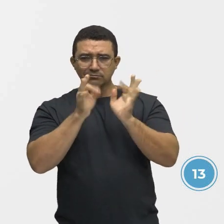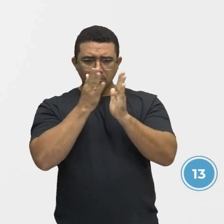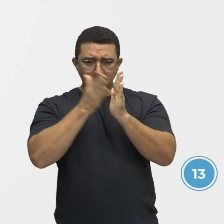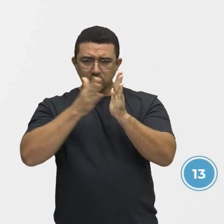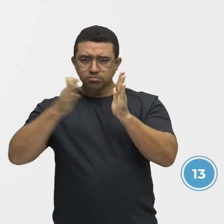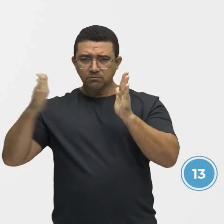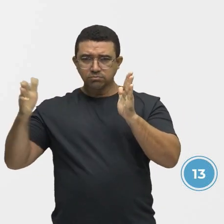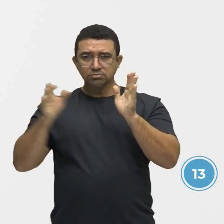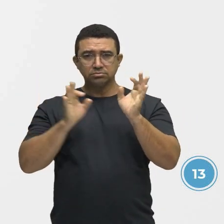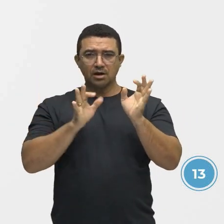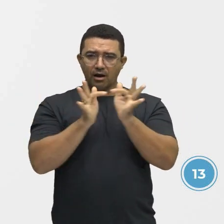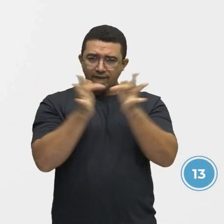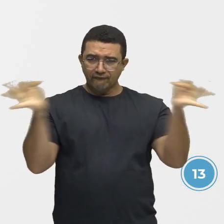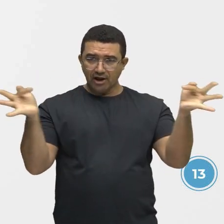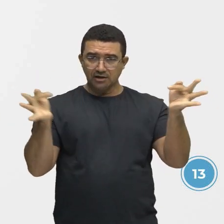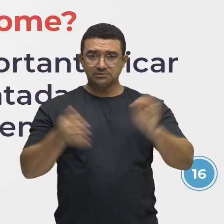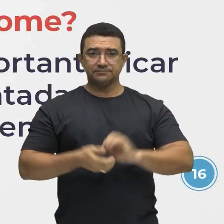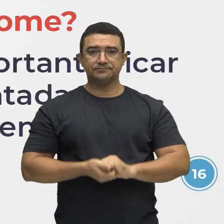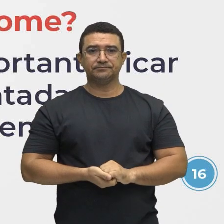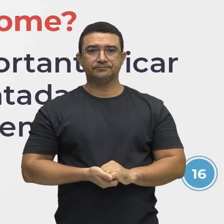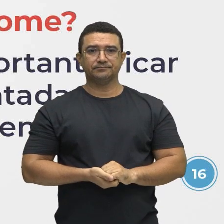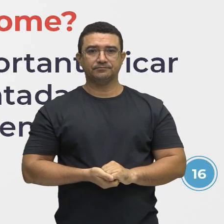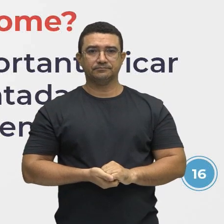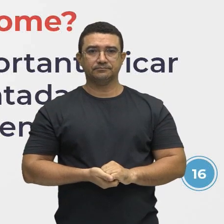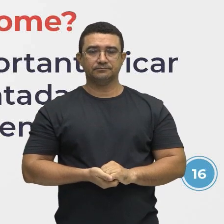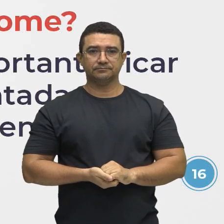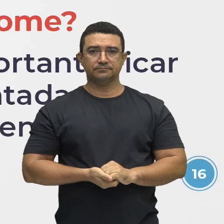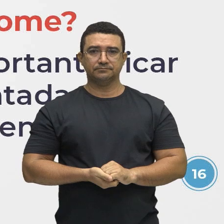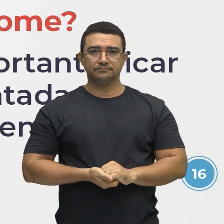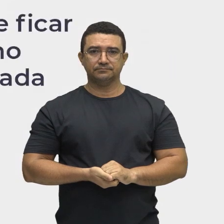Vamos ver aqui a nossa resposta de cada uma delas.